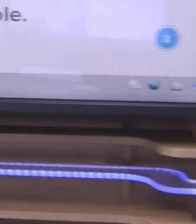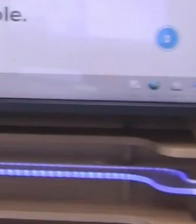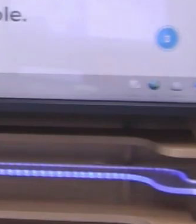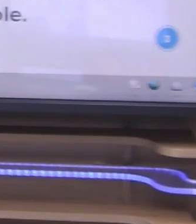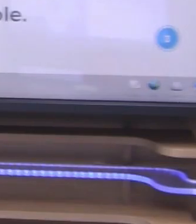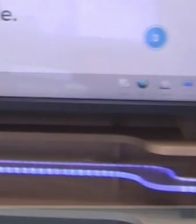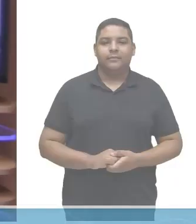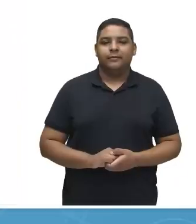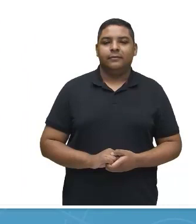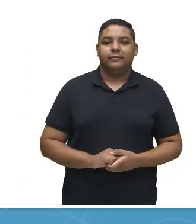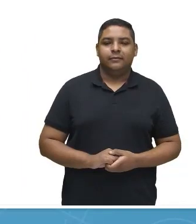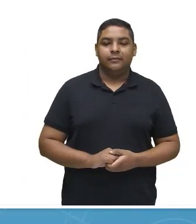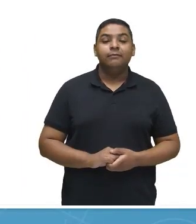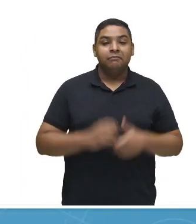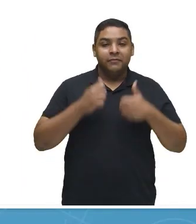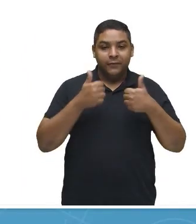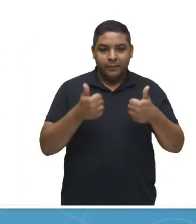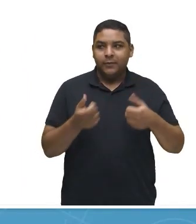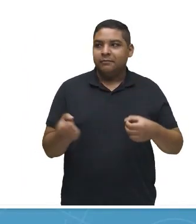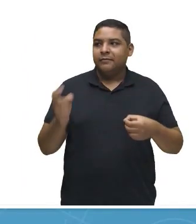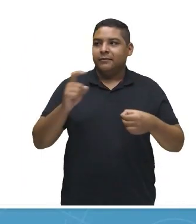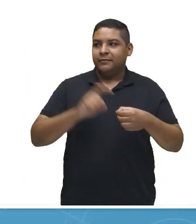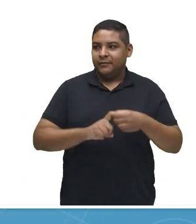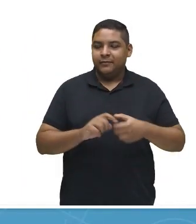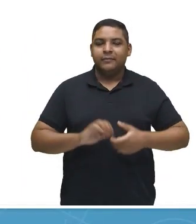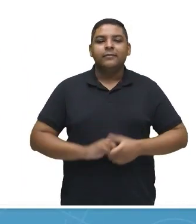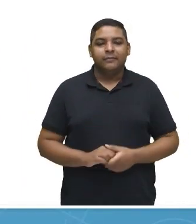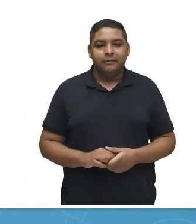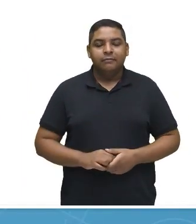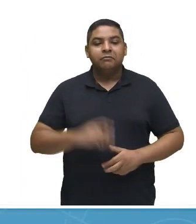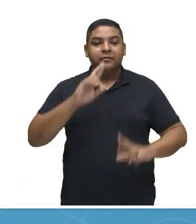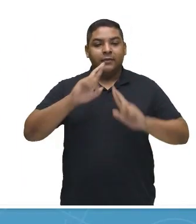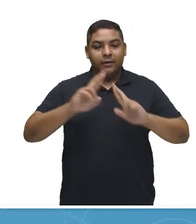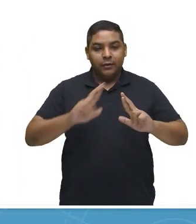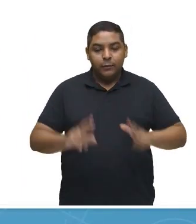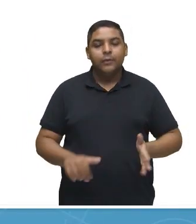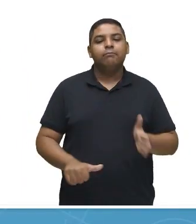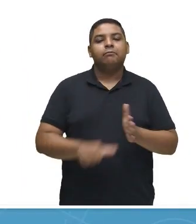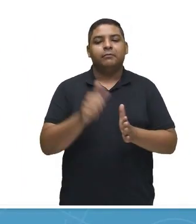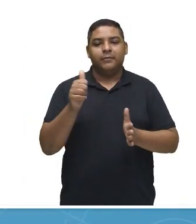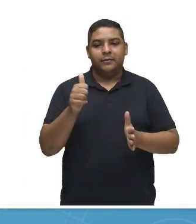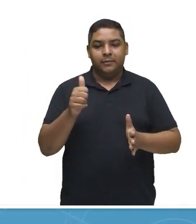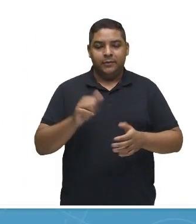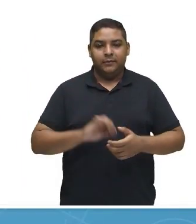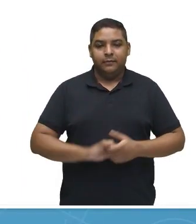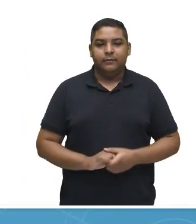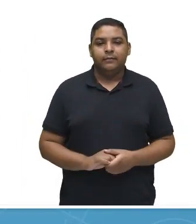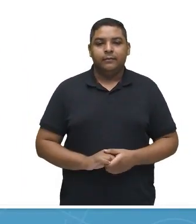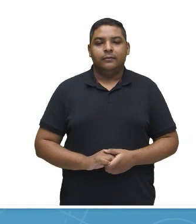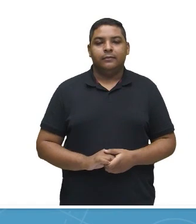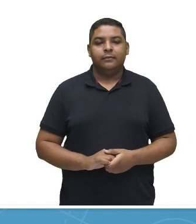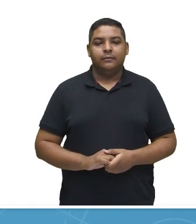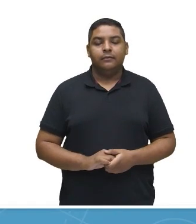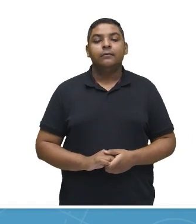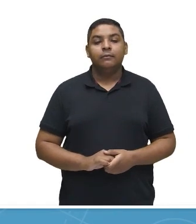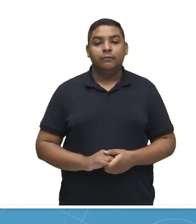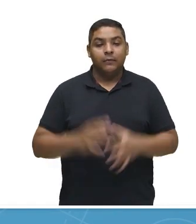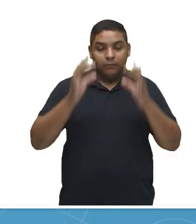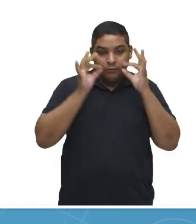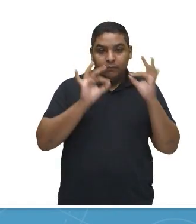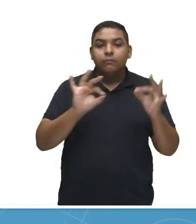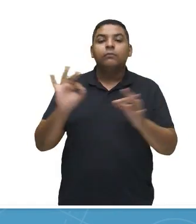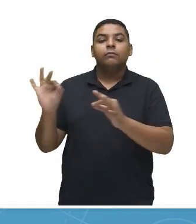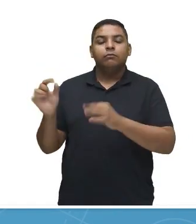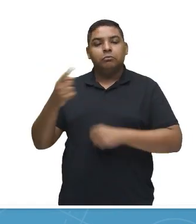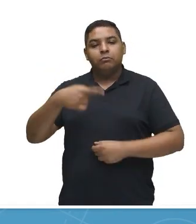Muito bem, pessoal, estamos de volta para responder a nossa primeira questão, quero chamar a atenção de vocês para algo muito